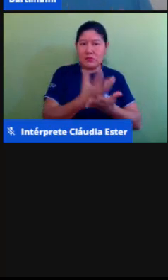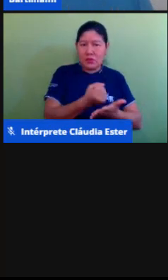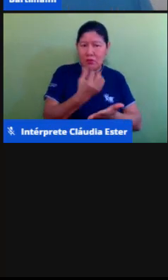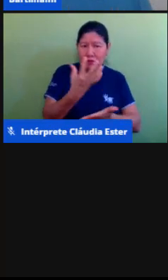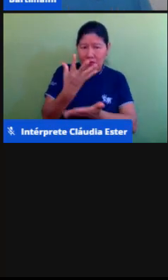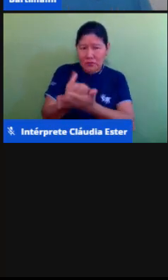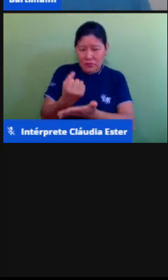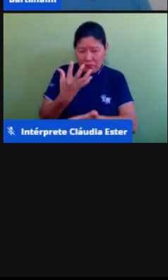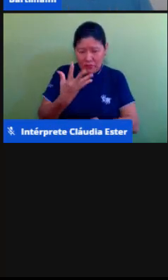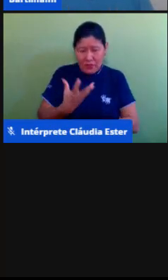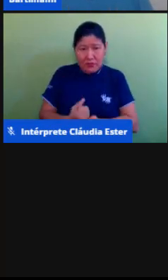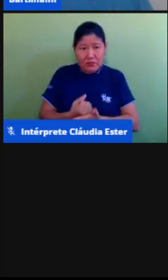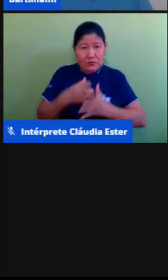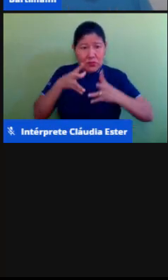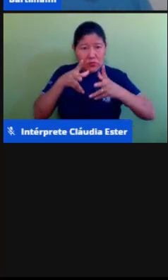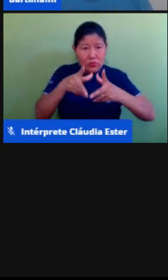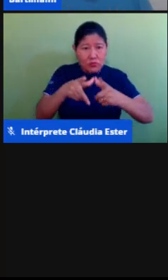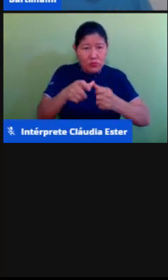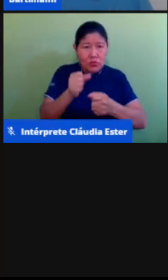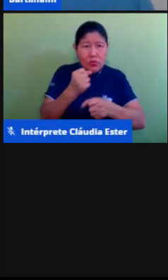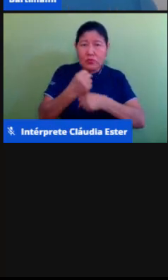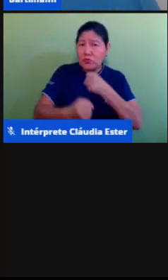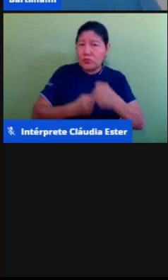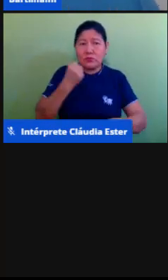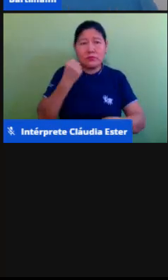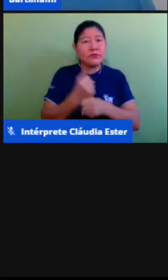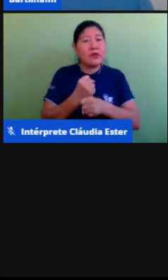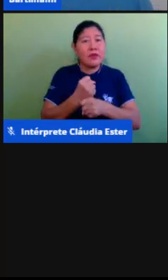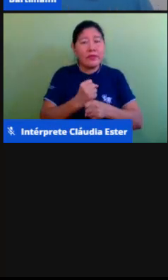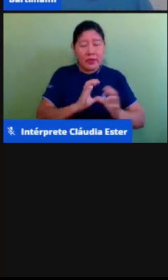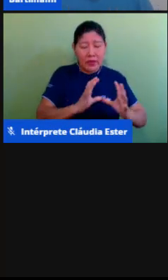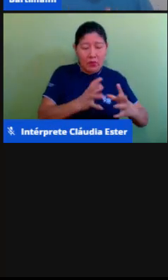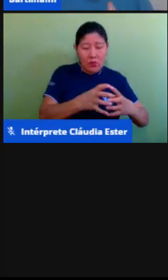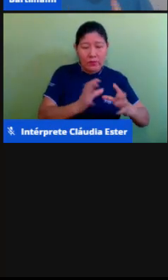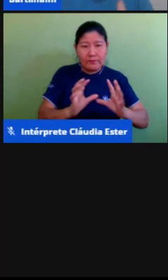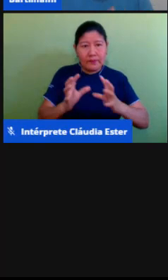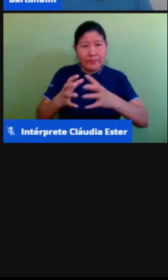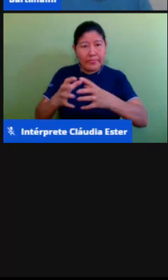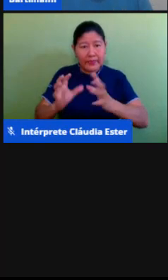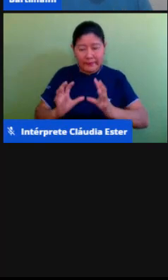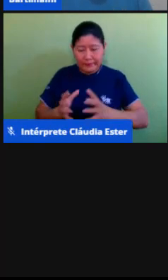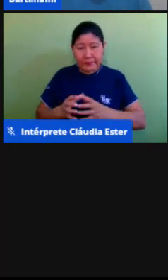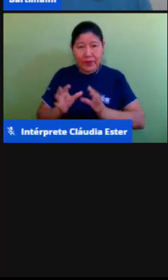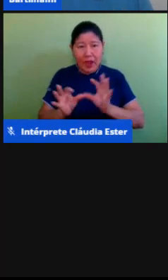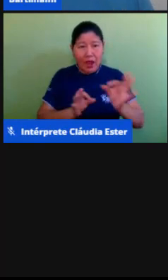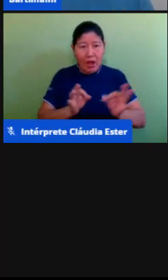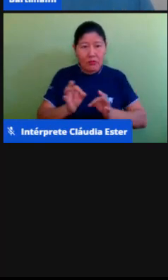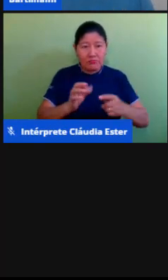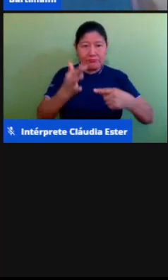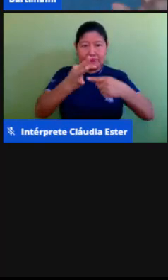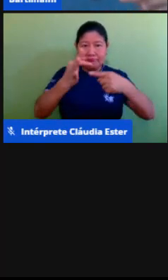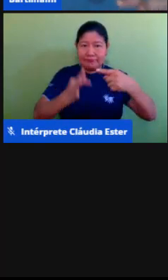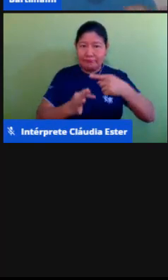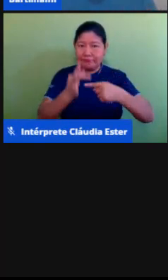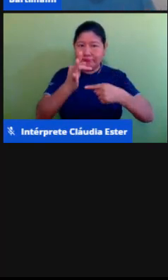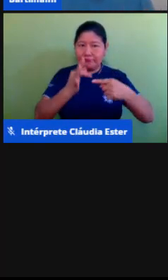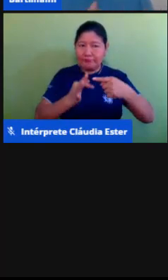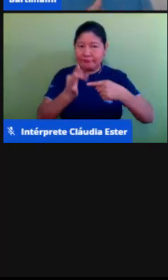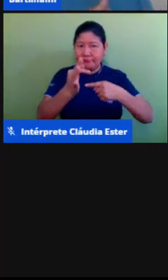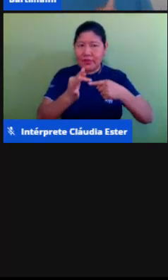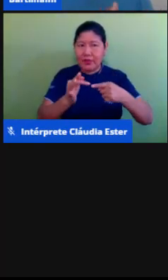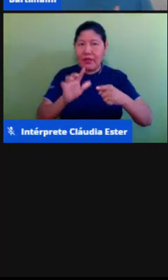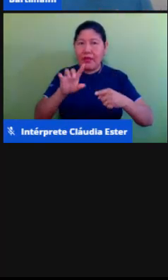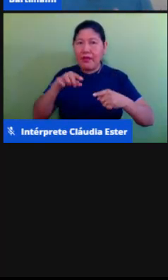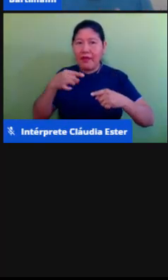exemplo, de 1985, agrupa essas imagens, faz o cálculo das frações espectrais, e a partir dessas